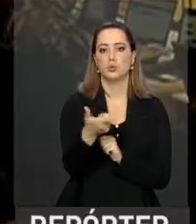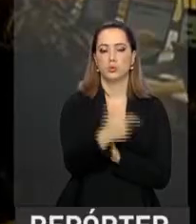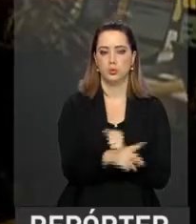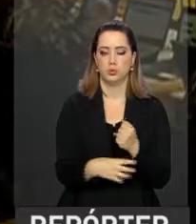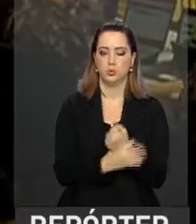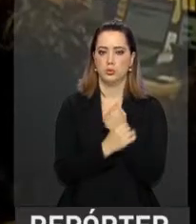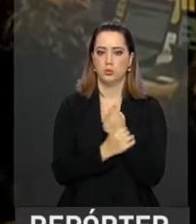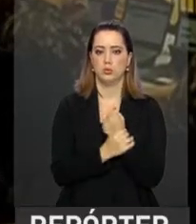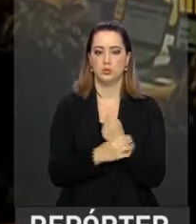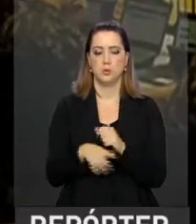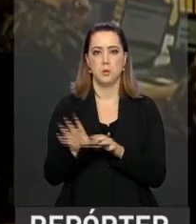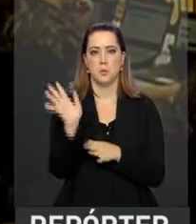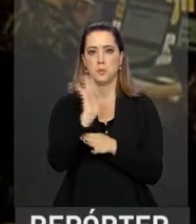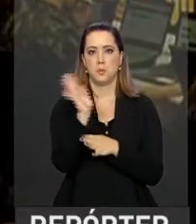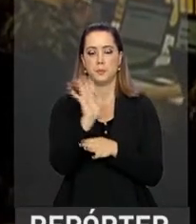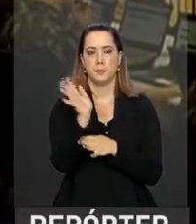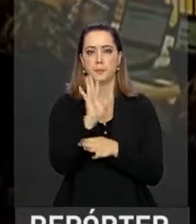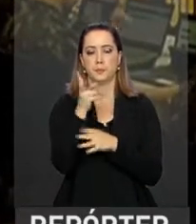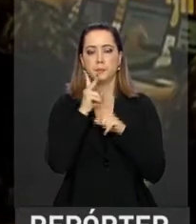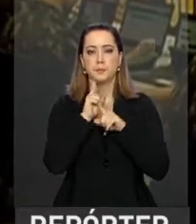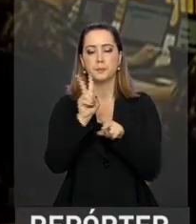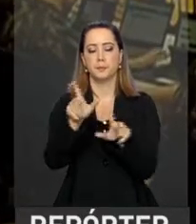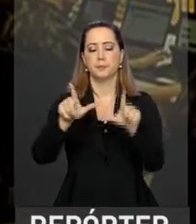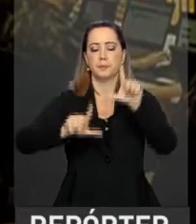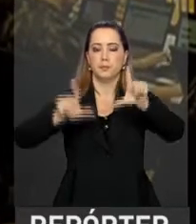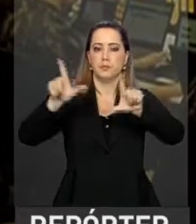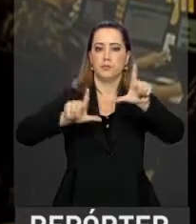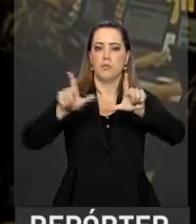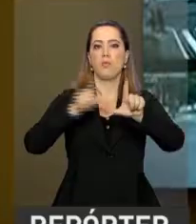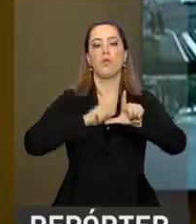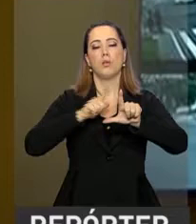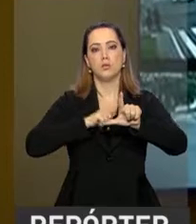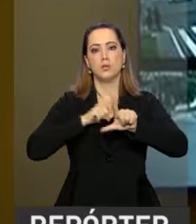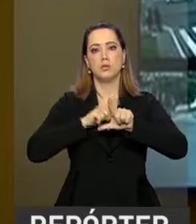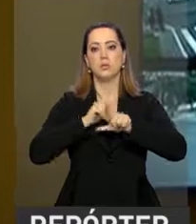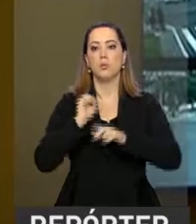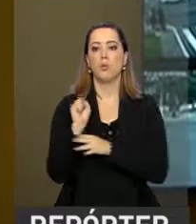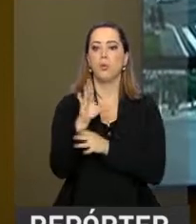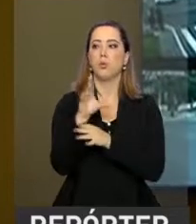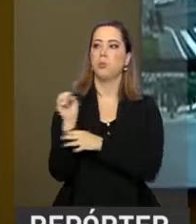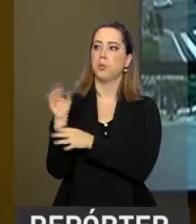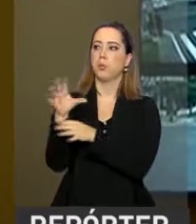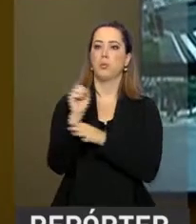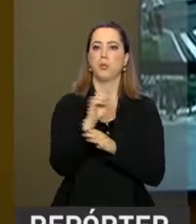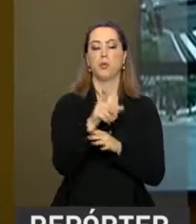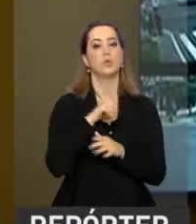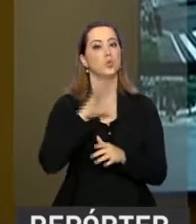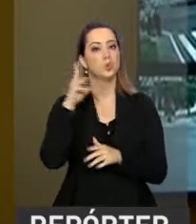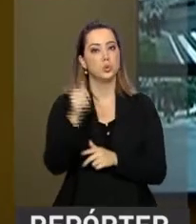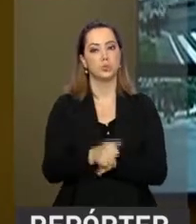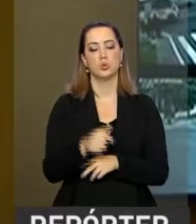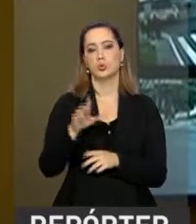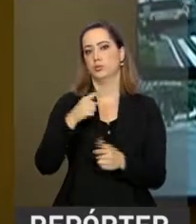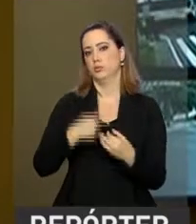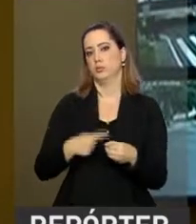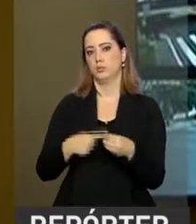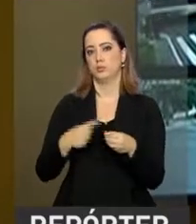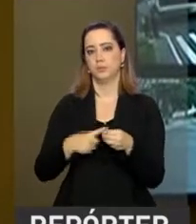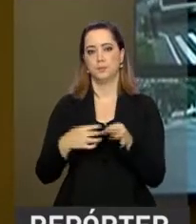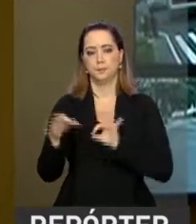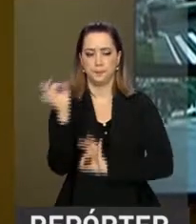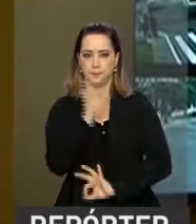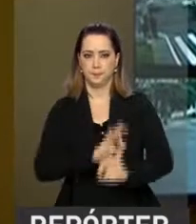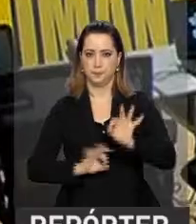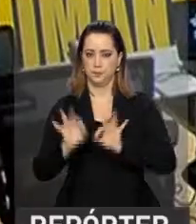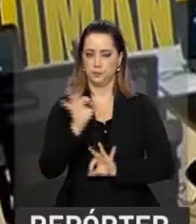O telão da sala de comando e controle recebe imagens de todas as partes da cidade e faz o monitoramento da região da